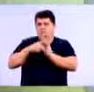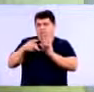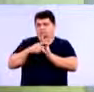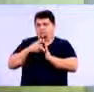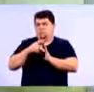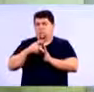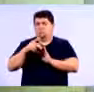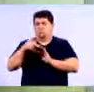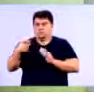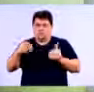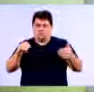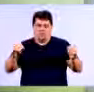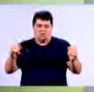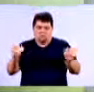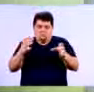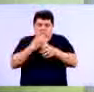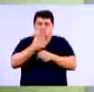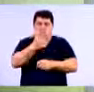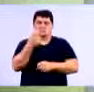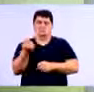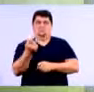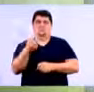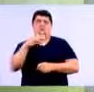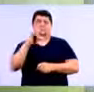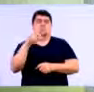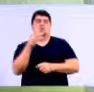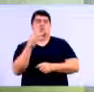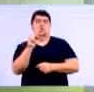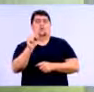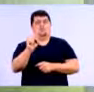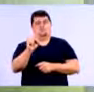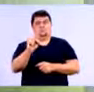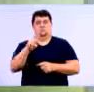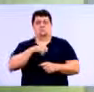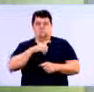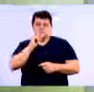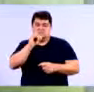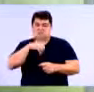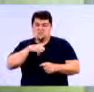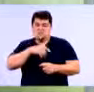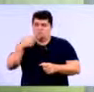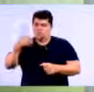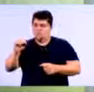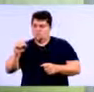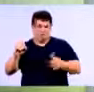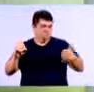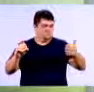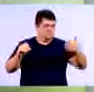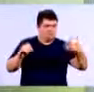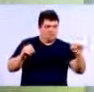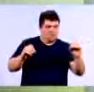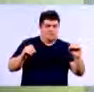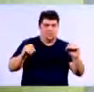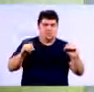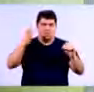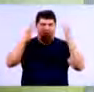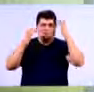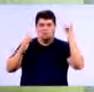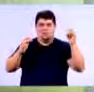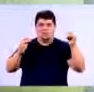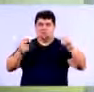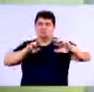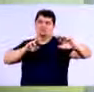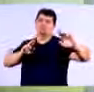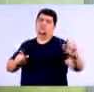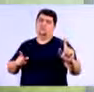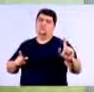Pode. Então, 10 com 10 dá 20. Se eu aplicar nesse primeiro momento hoje 10 milhões e a Denise quiser aplicar amanhã 10 milhões, já